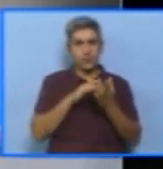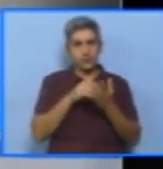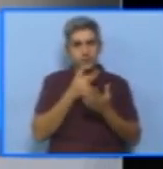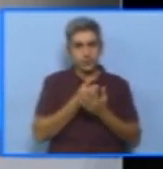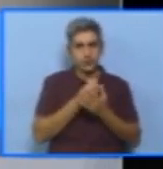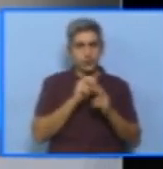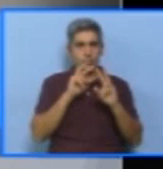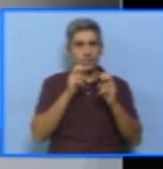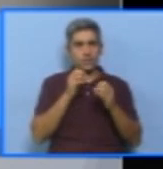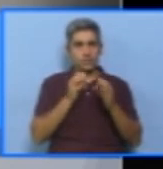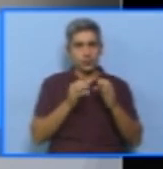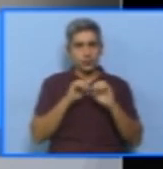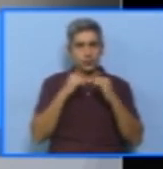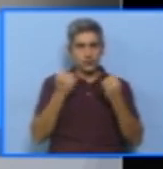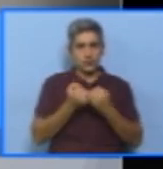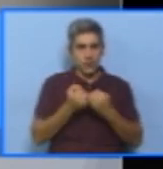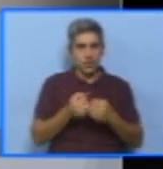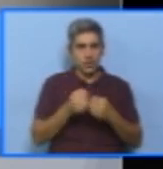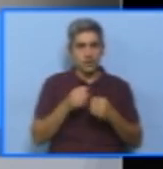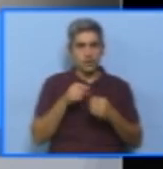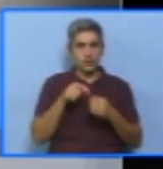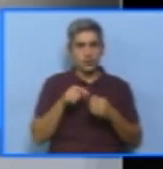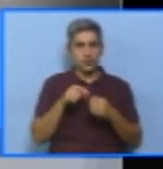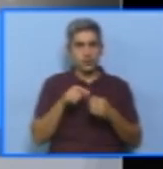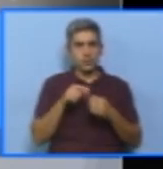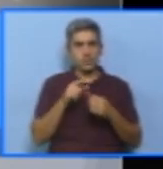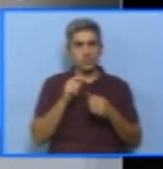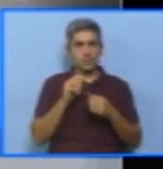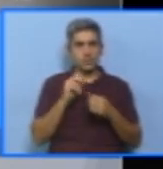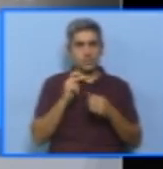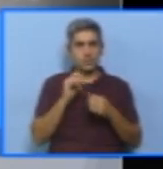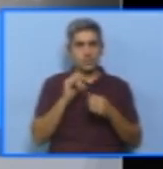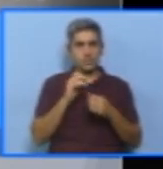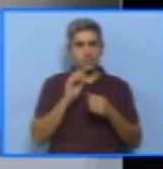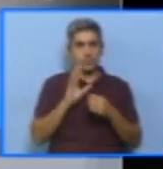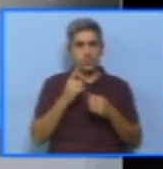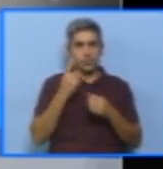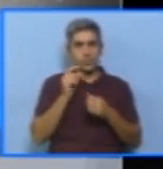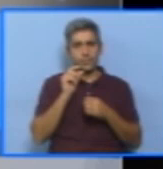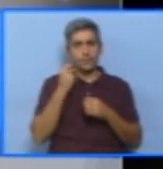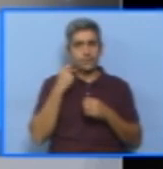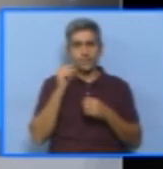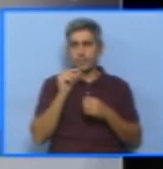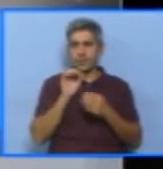sobre a questão da justiça social, e nesse aspecto o Isaías já dá uma